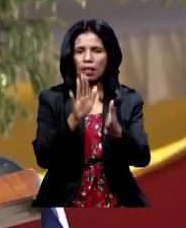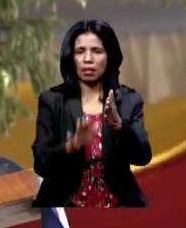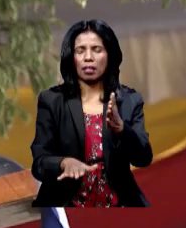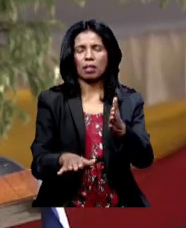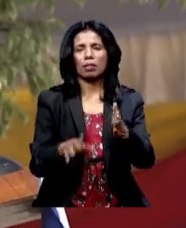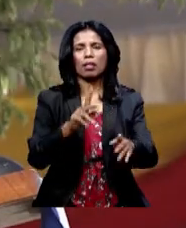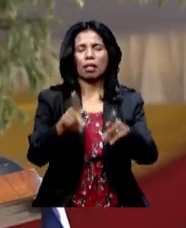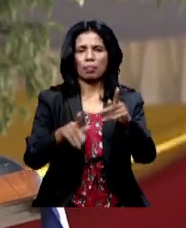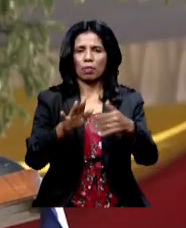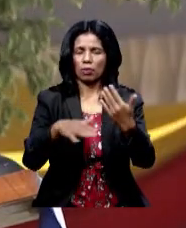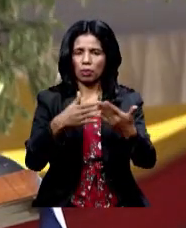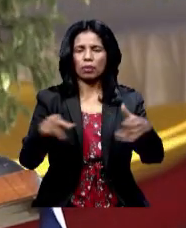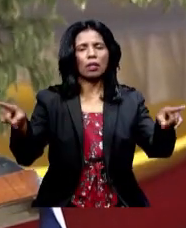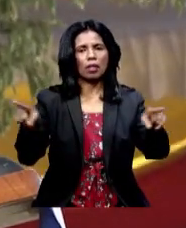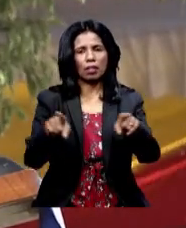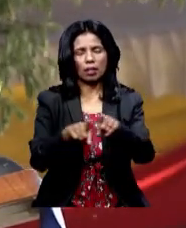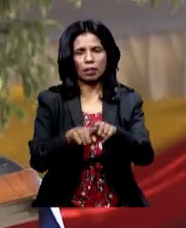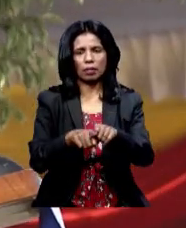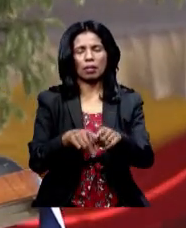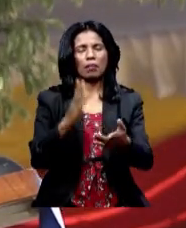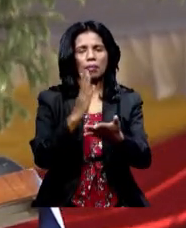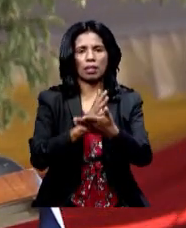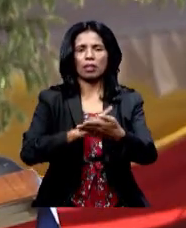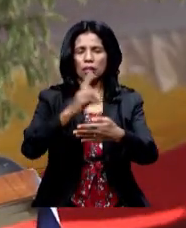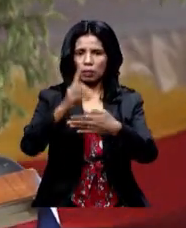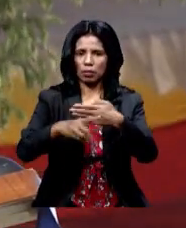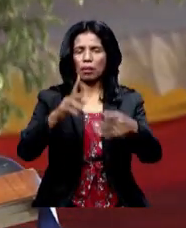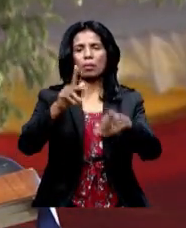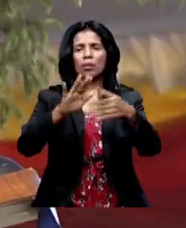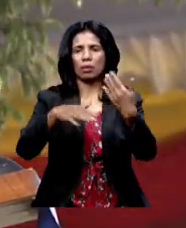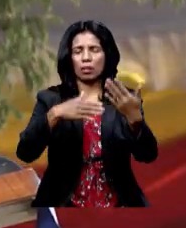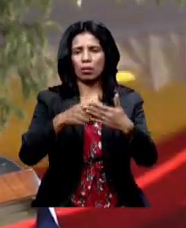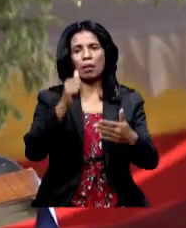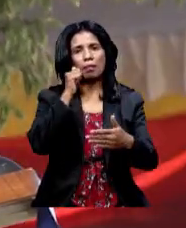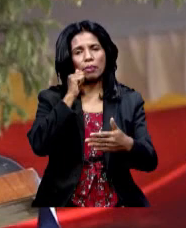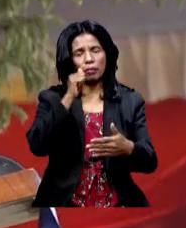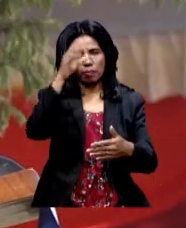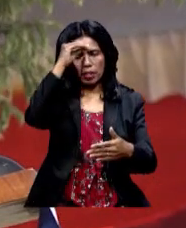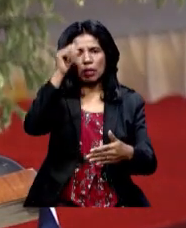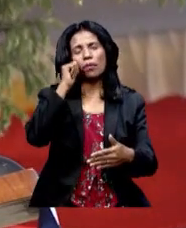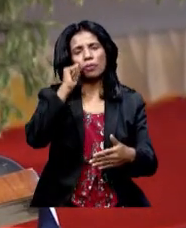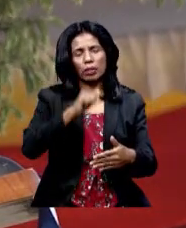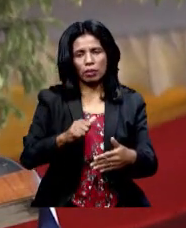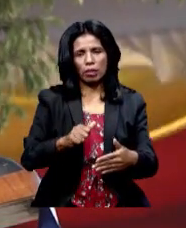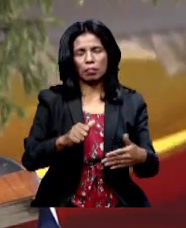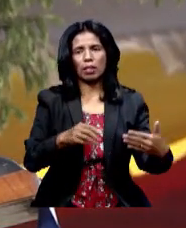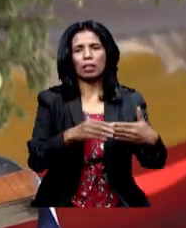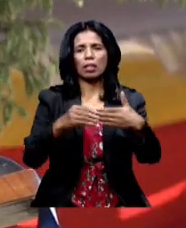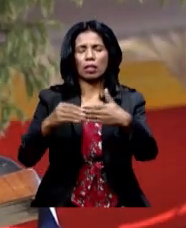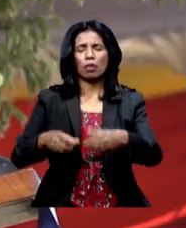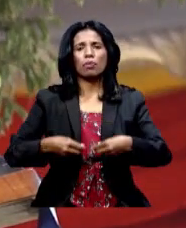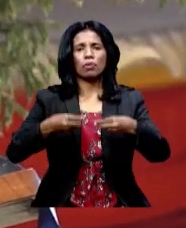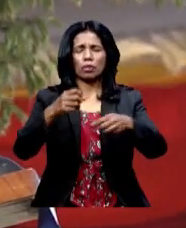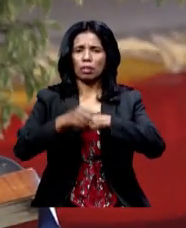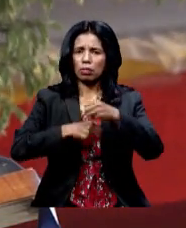opressão, carinho, limitação para desenvolvimento e tenha povo. Mane no feto, nebe luta ona, o sacrifício nebe é